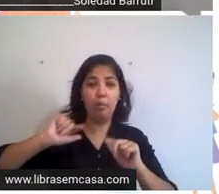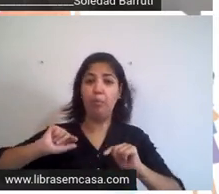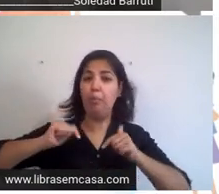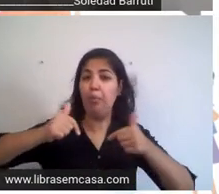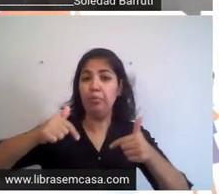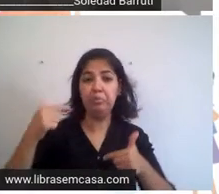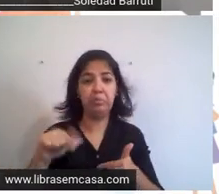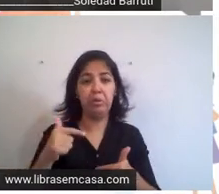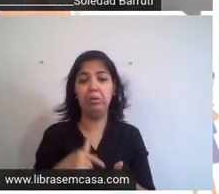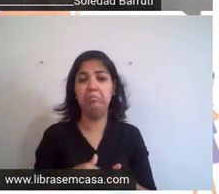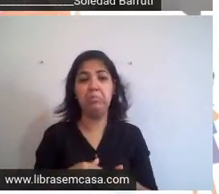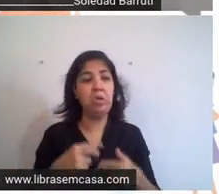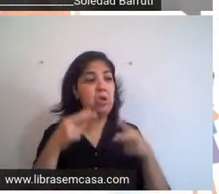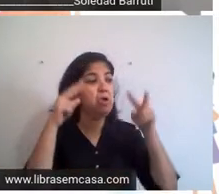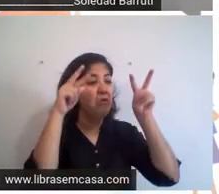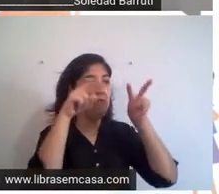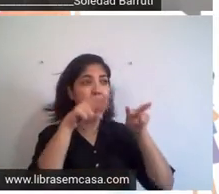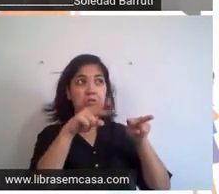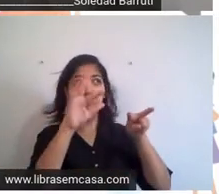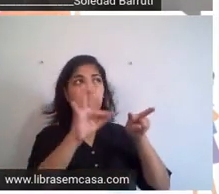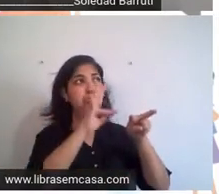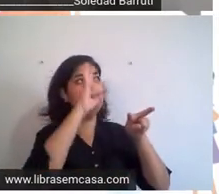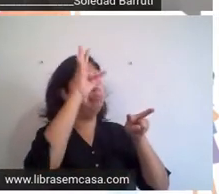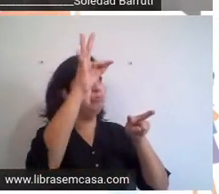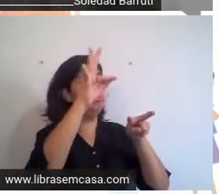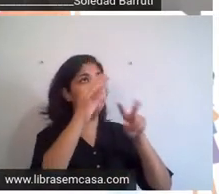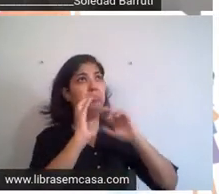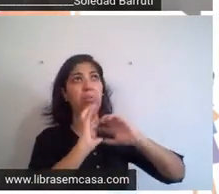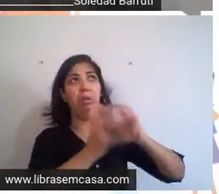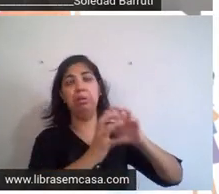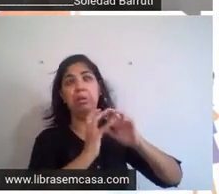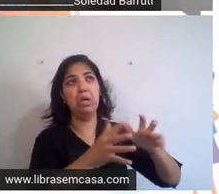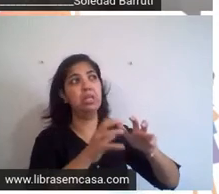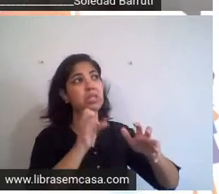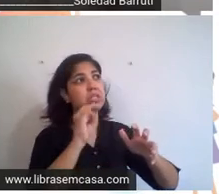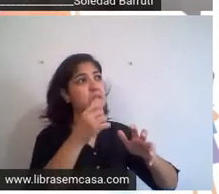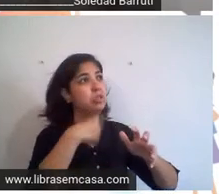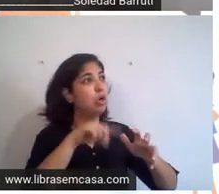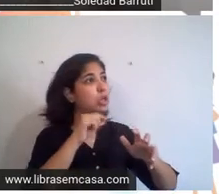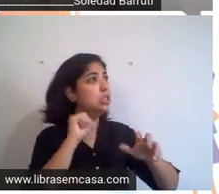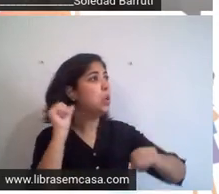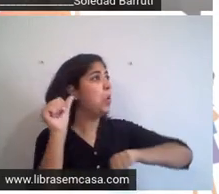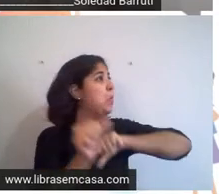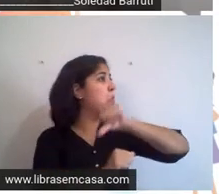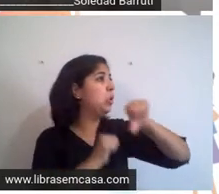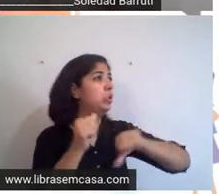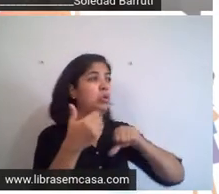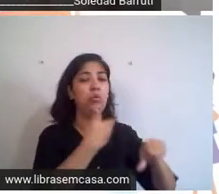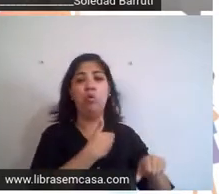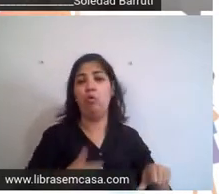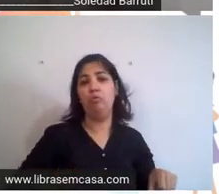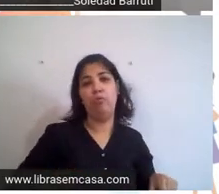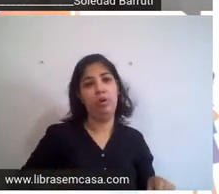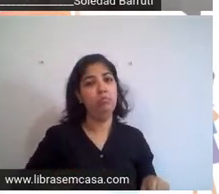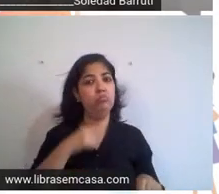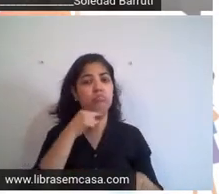vejo nenhuma possibilidade de saída para o planeta sem a gente mudar a questão da governança global.